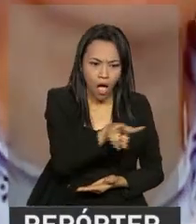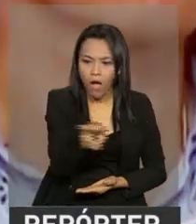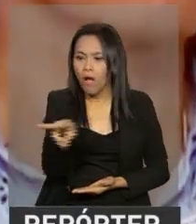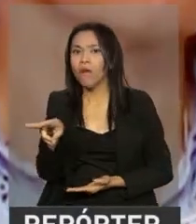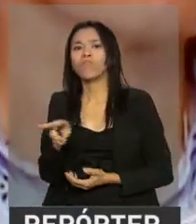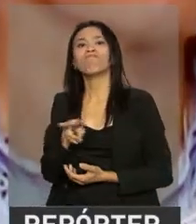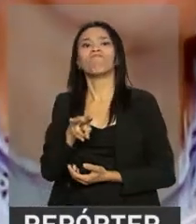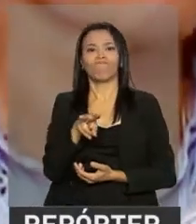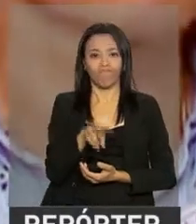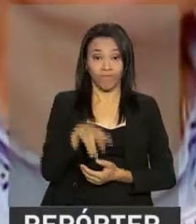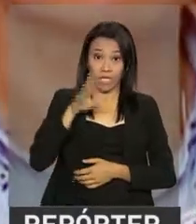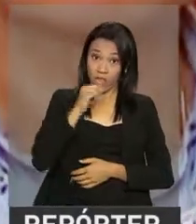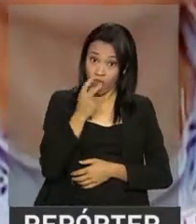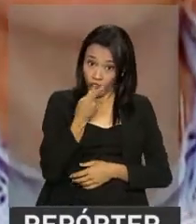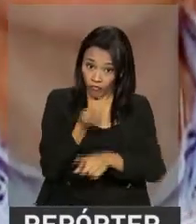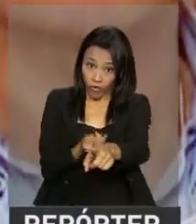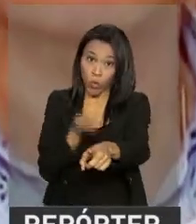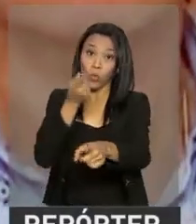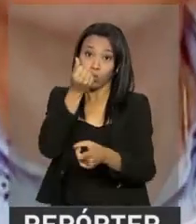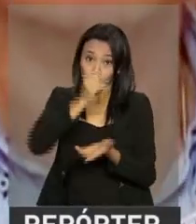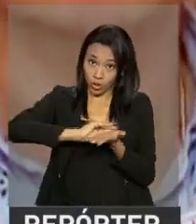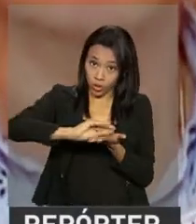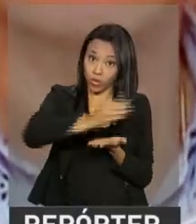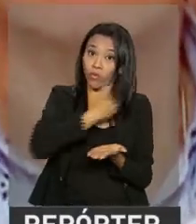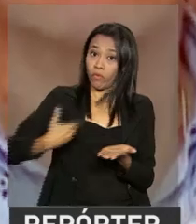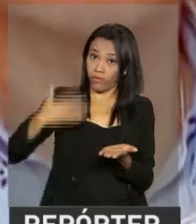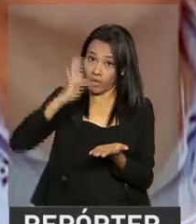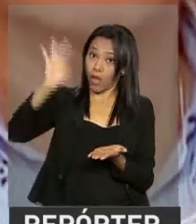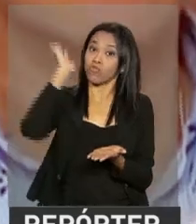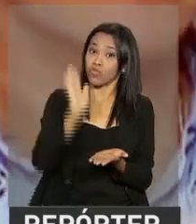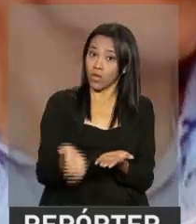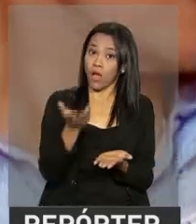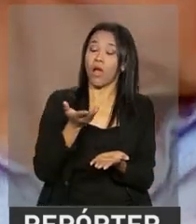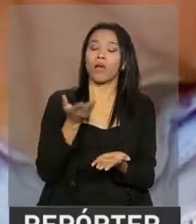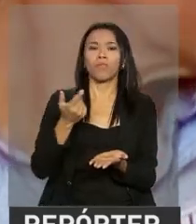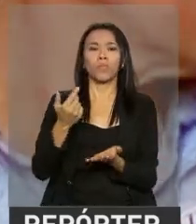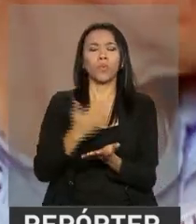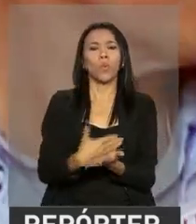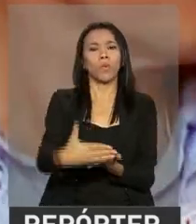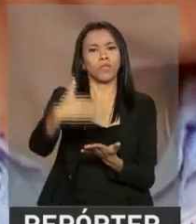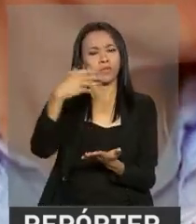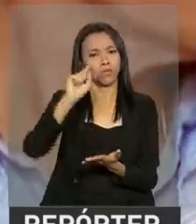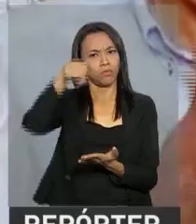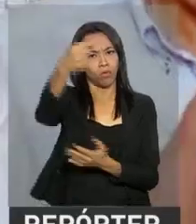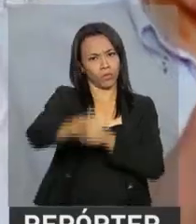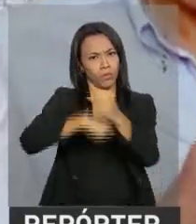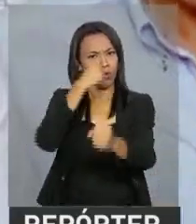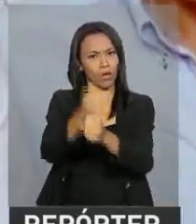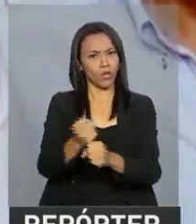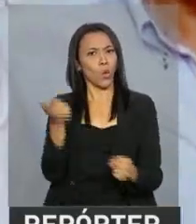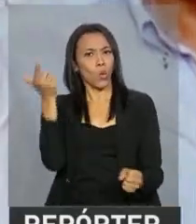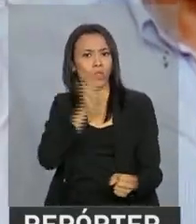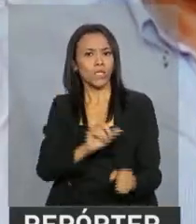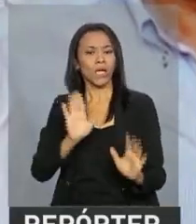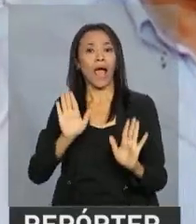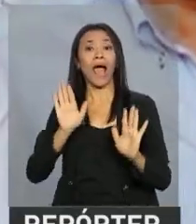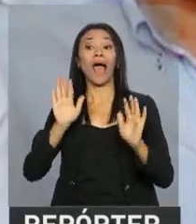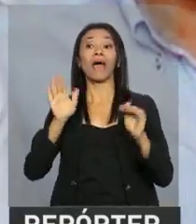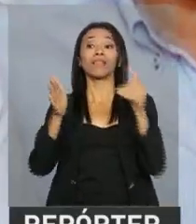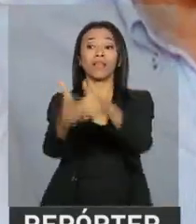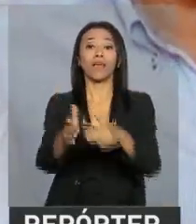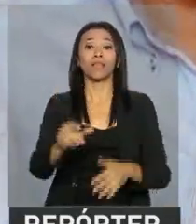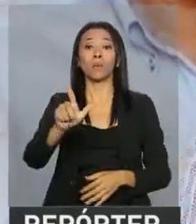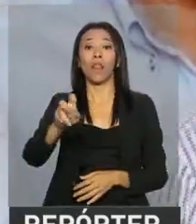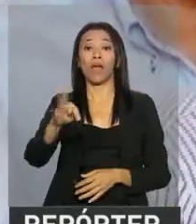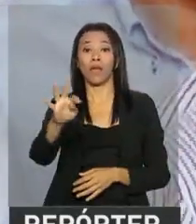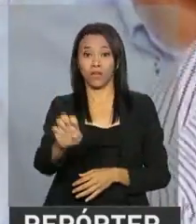os repasses do governo federal estão sendo feitos para que no começo do ano que vem a água chegue no ponto final do eixo leste, em